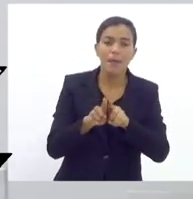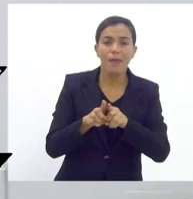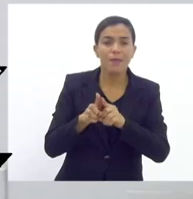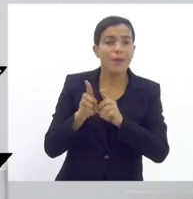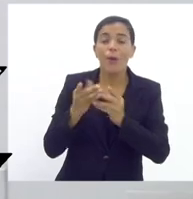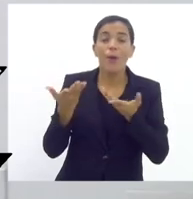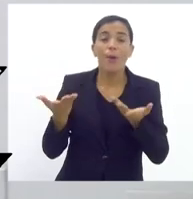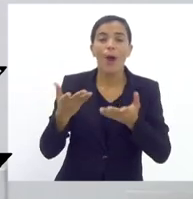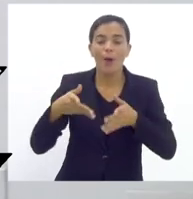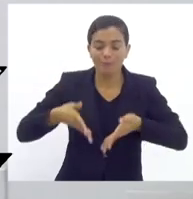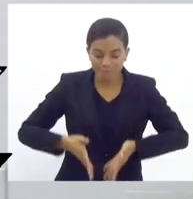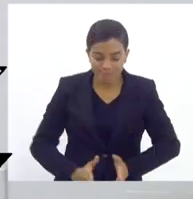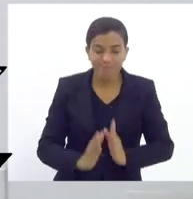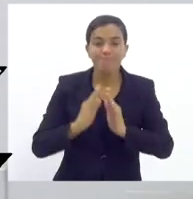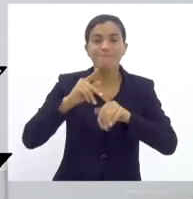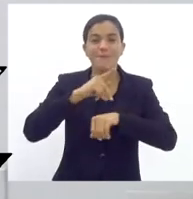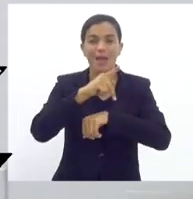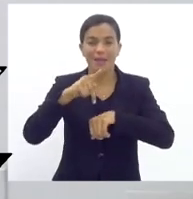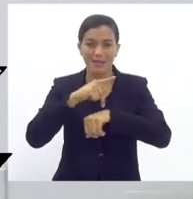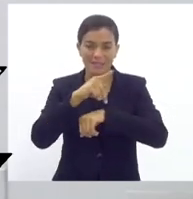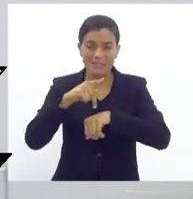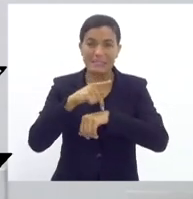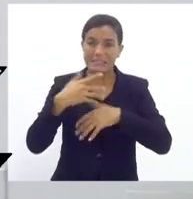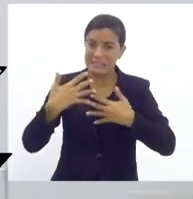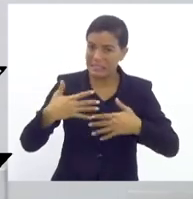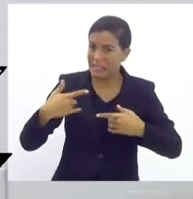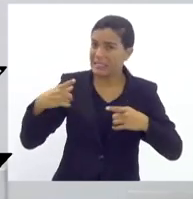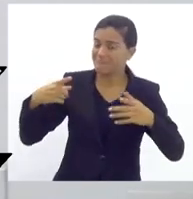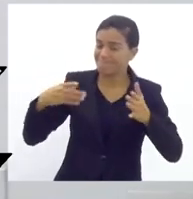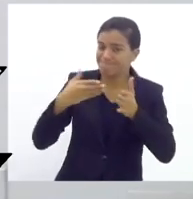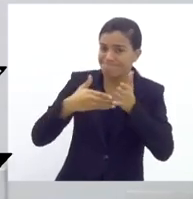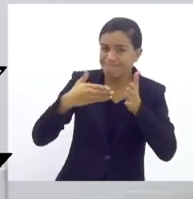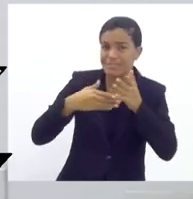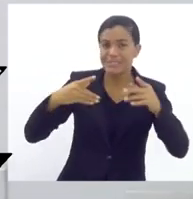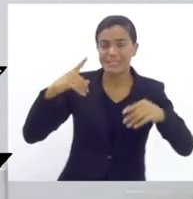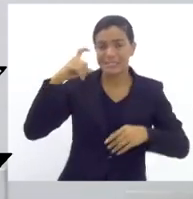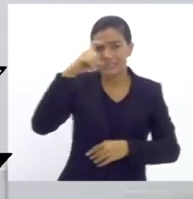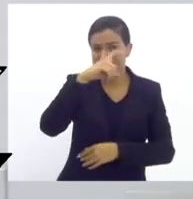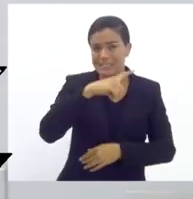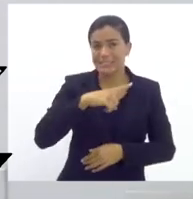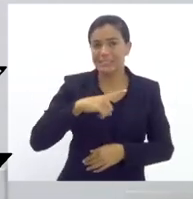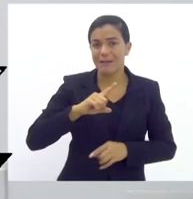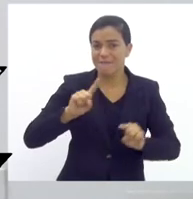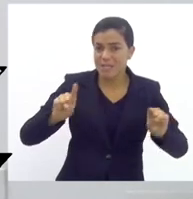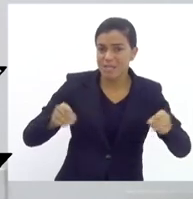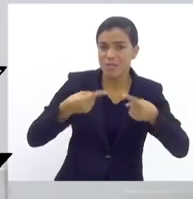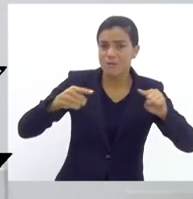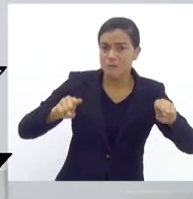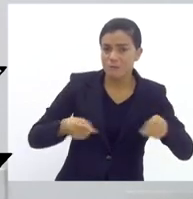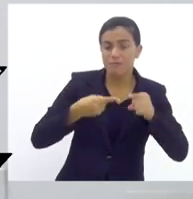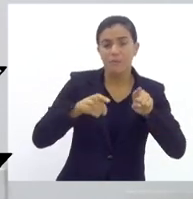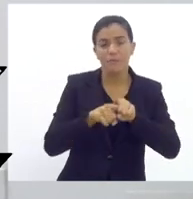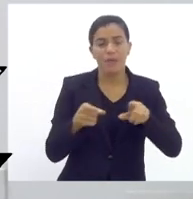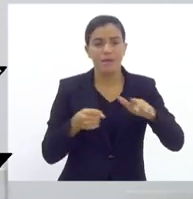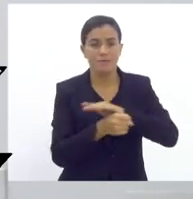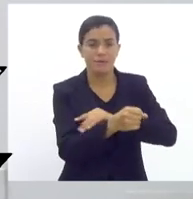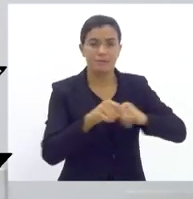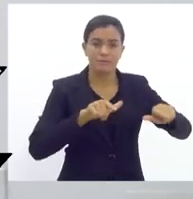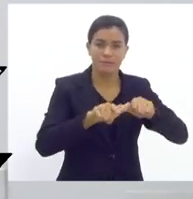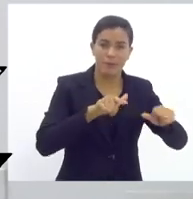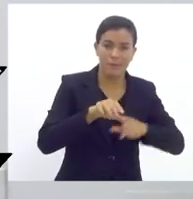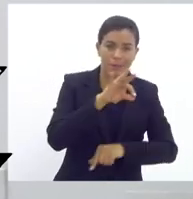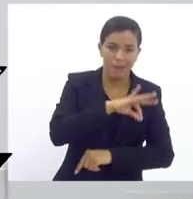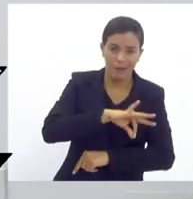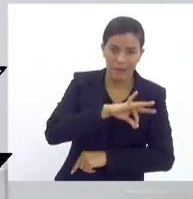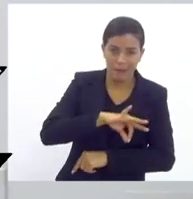de fato Há muitos desafios aqui para garantia dos direitos e o acesso ao trabalho e a renda desse público